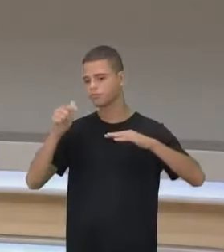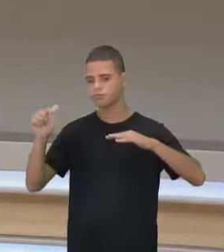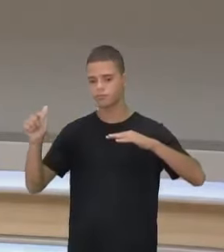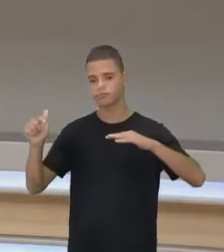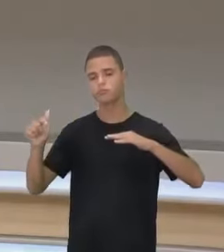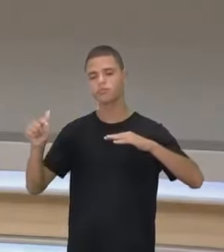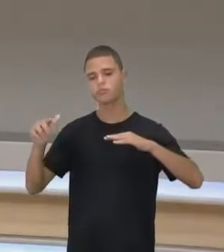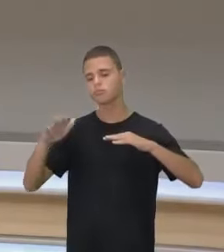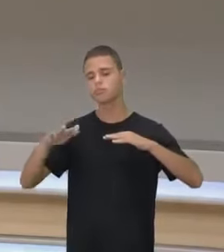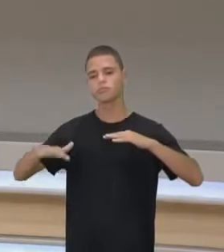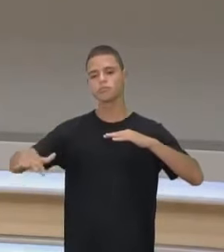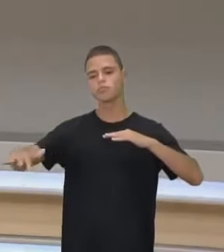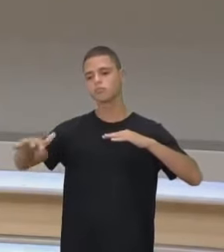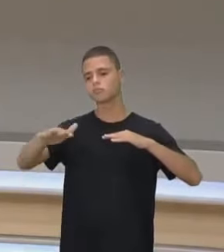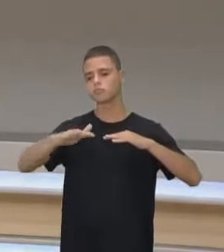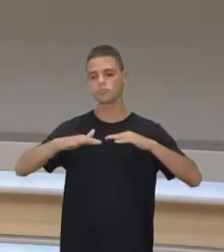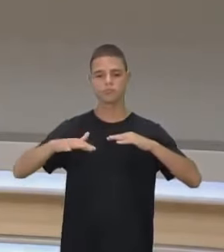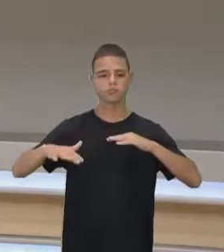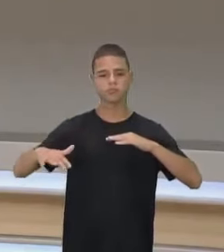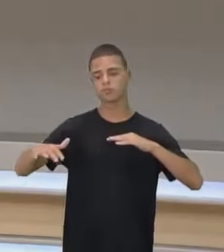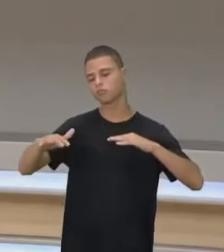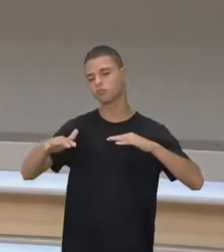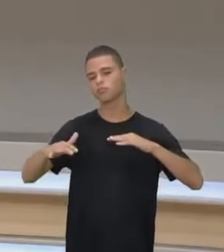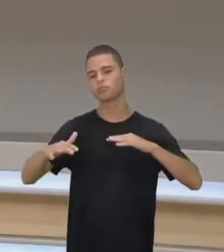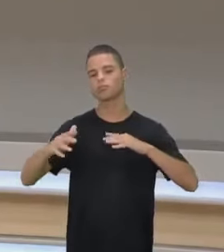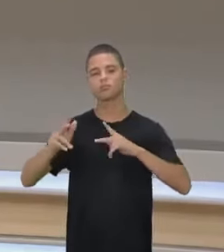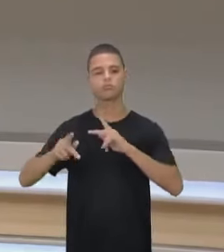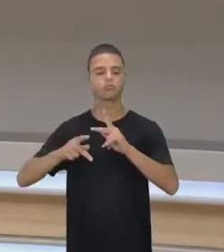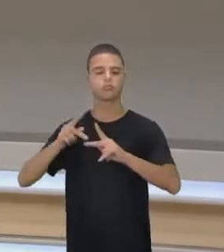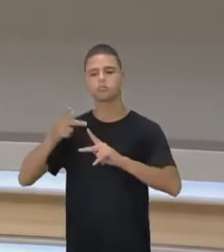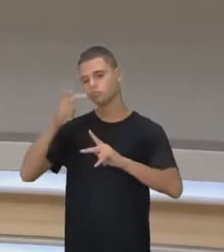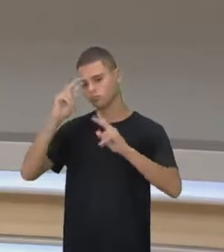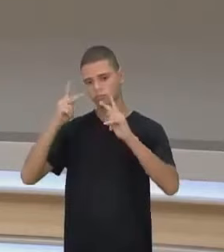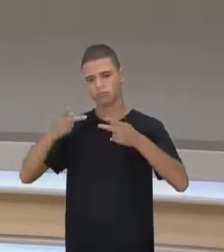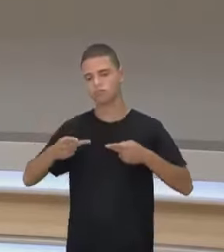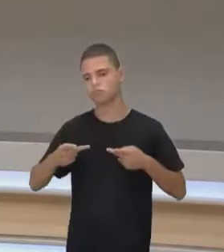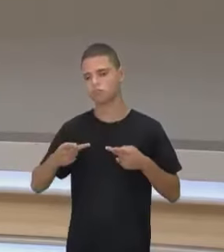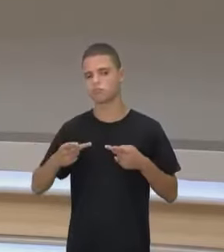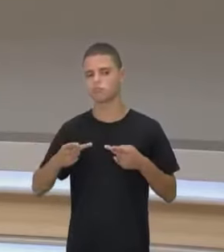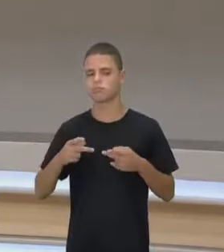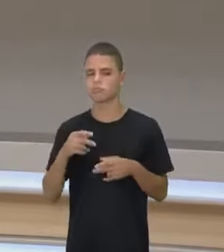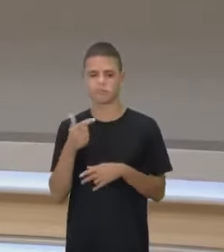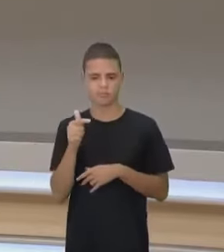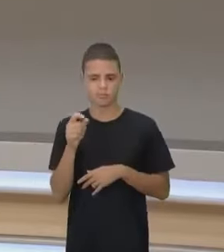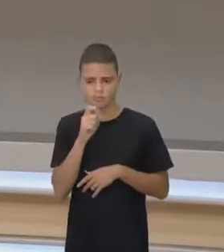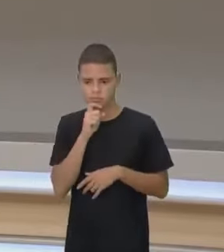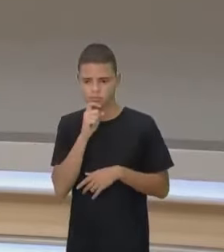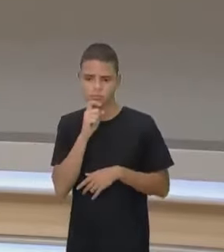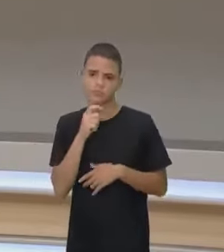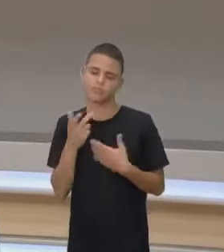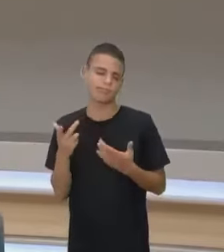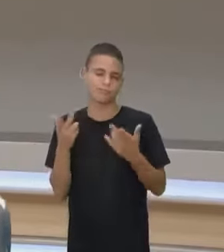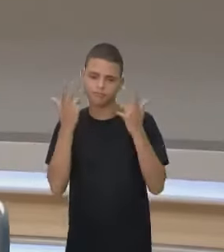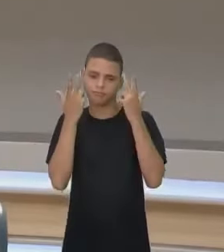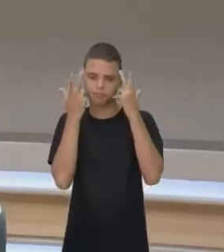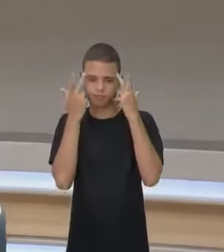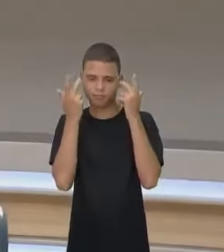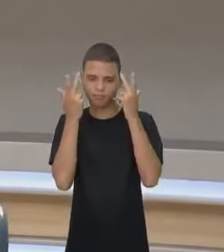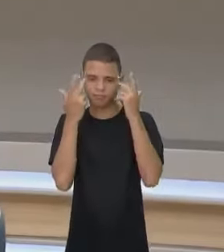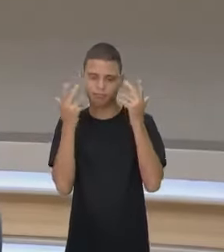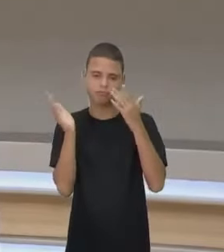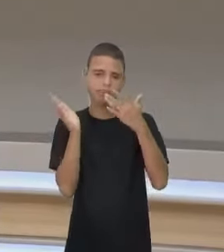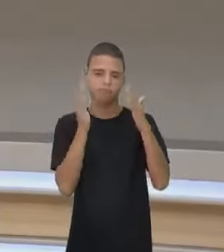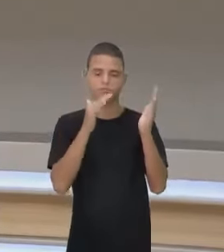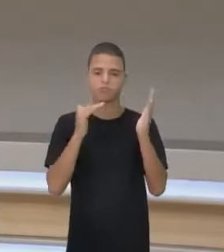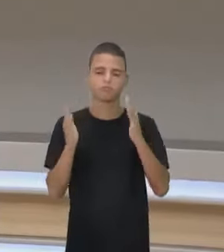humana, nesse caso nós temos um evento, é simplesmente um evento natural. né, não houve um prejuízo para um sistema,